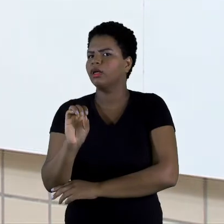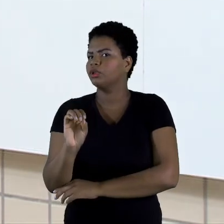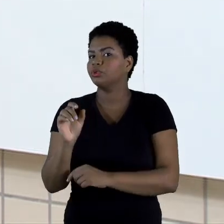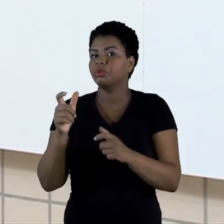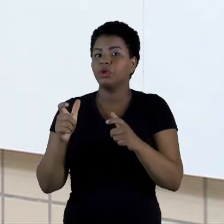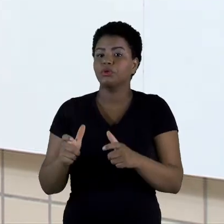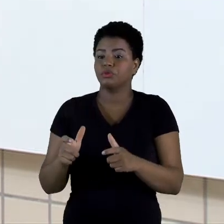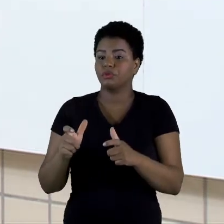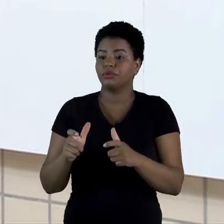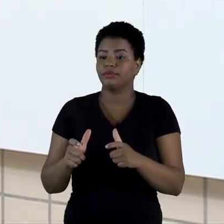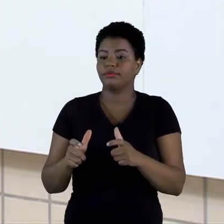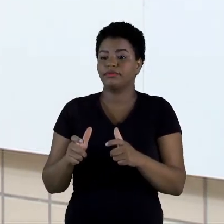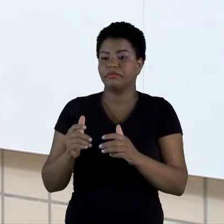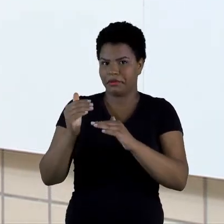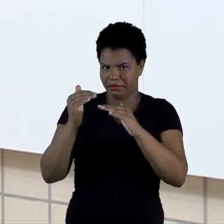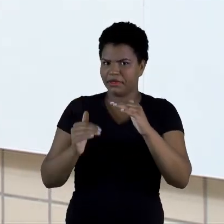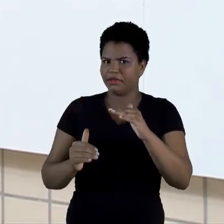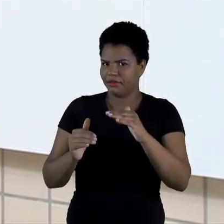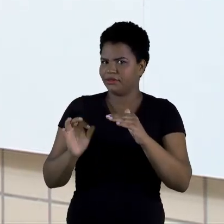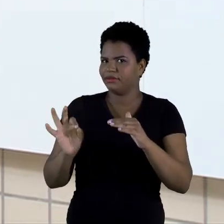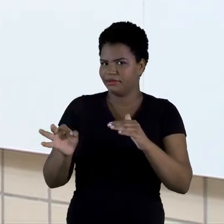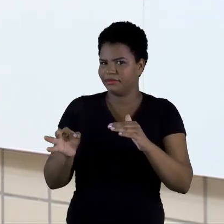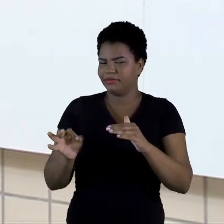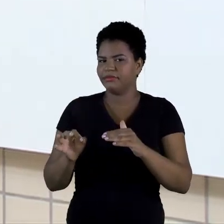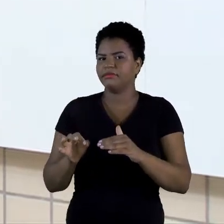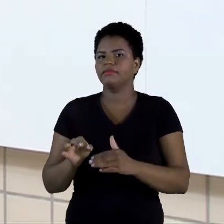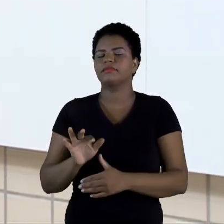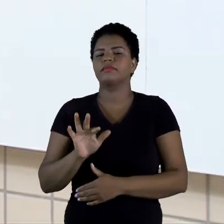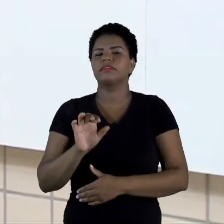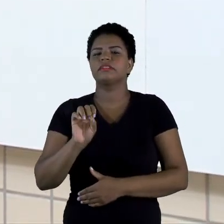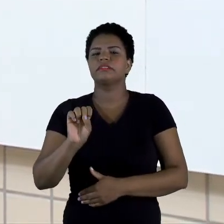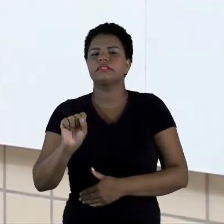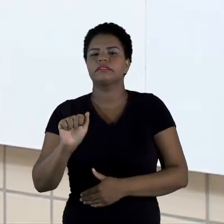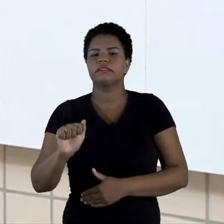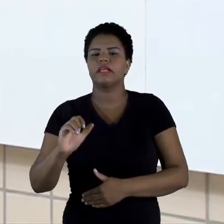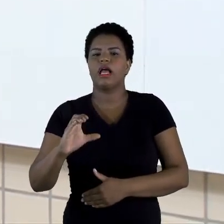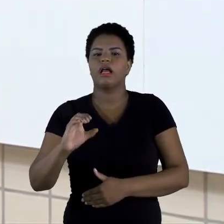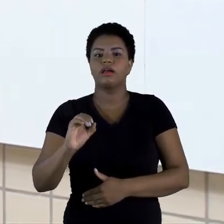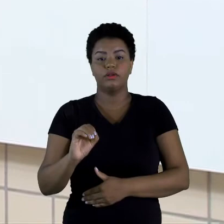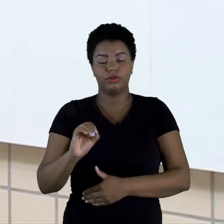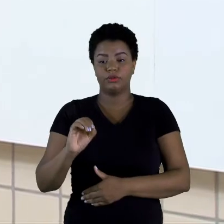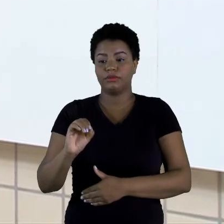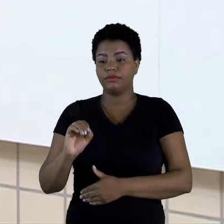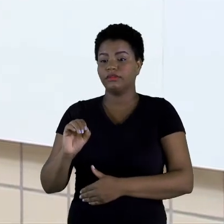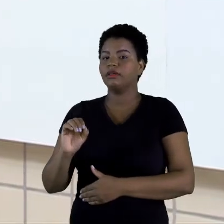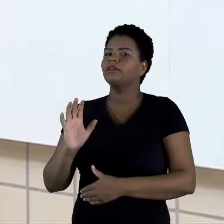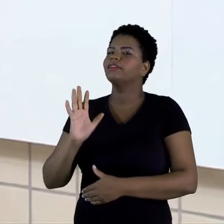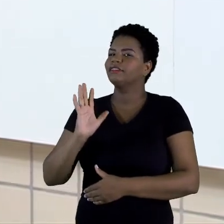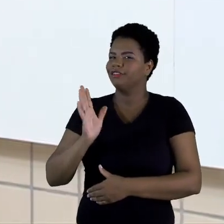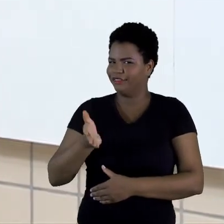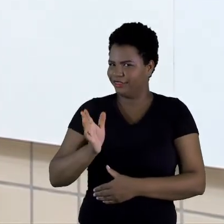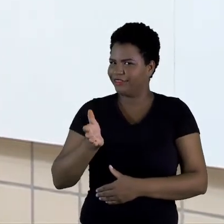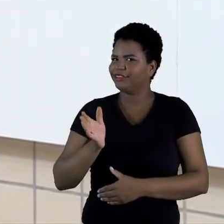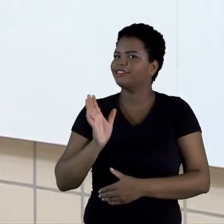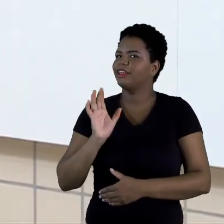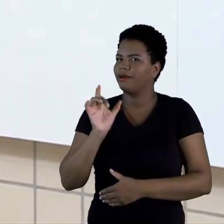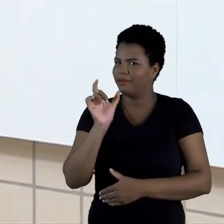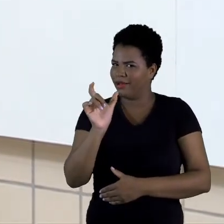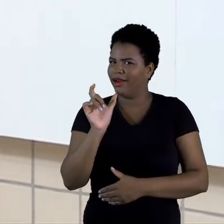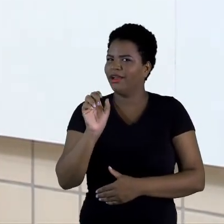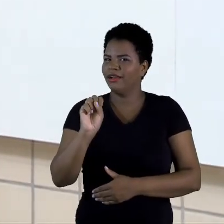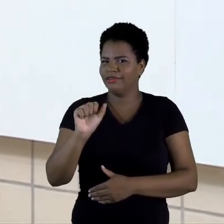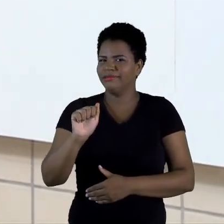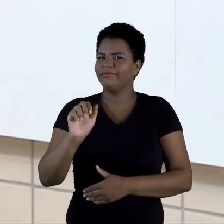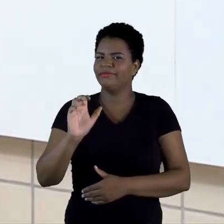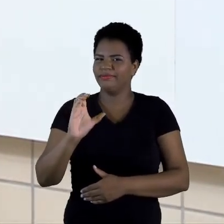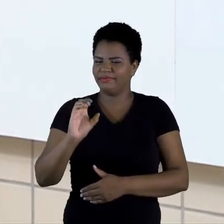Tá bem embaixo, é, Francisquinha? Saco. Tá pertinho, nós já colocamos uma palavra lá onde tá a palavra saco.